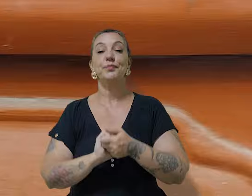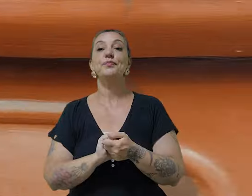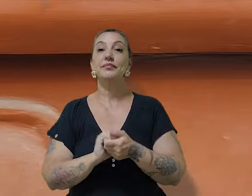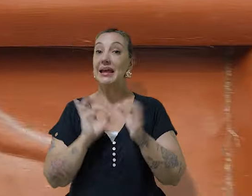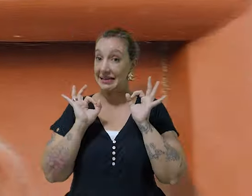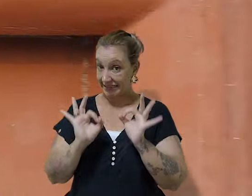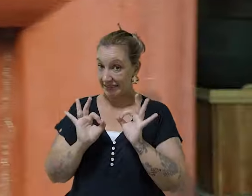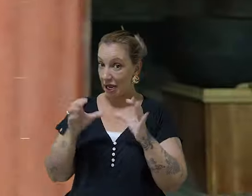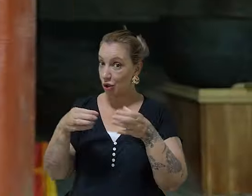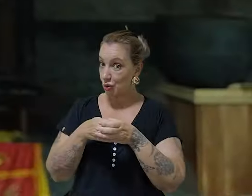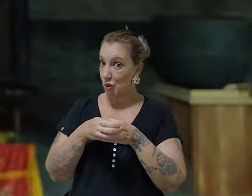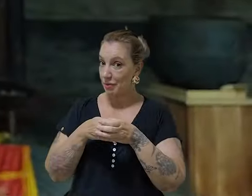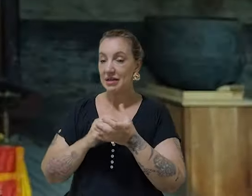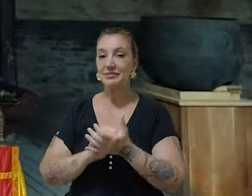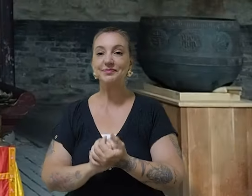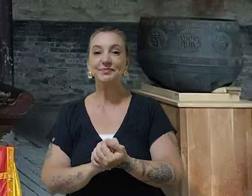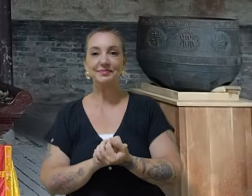Certo, turma?